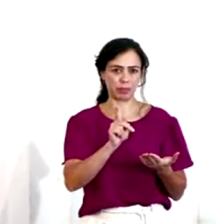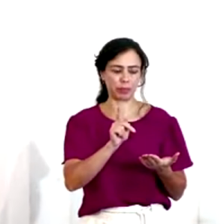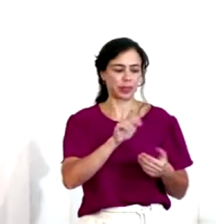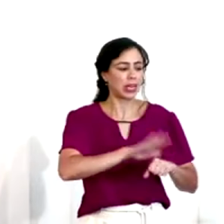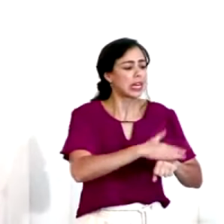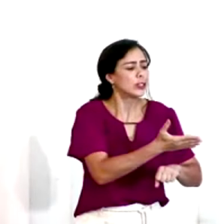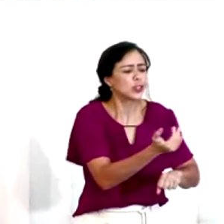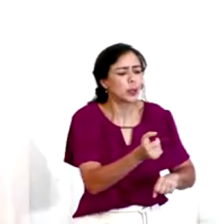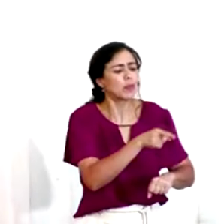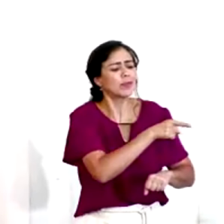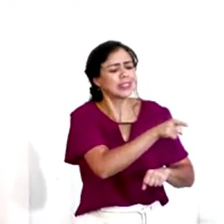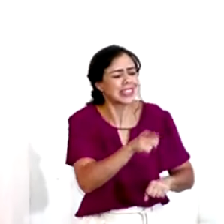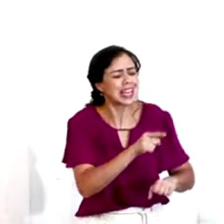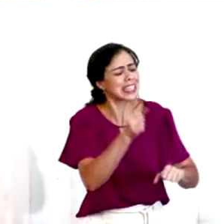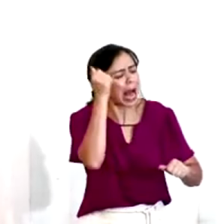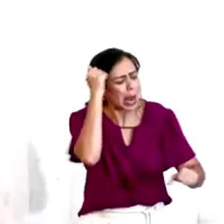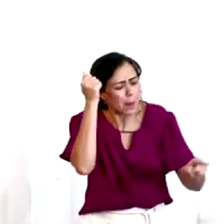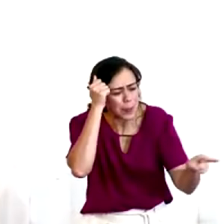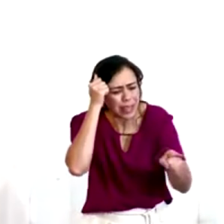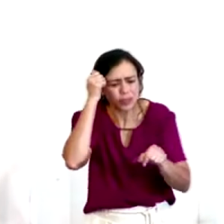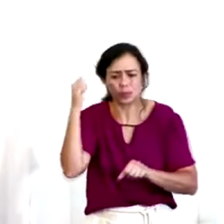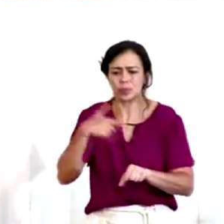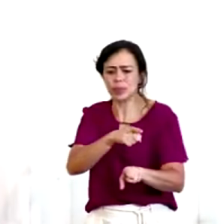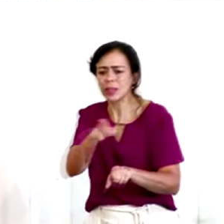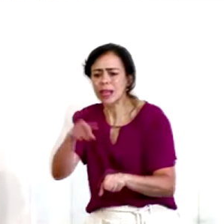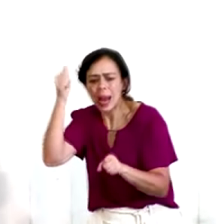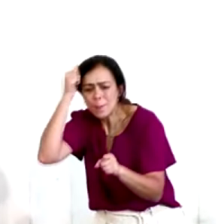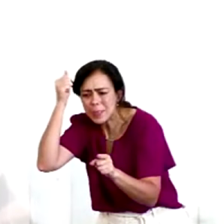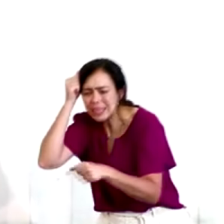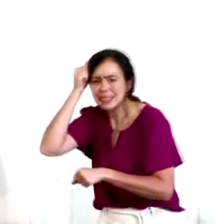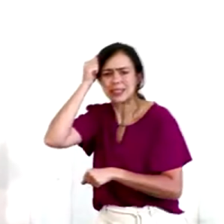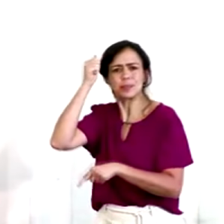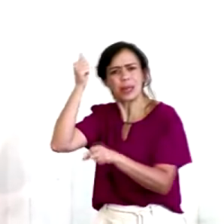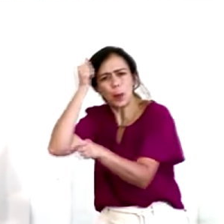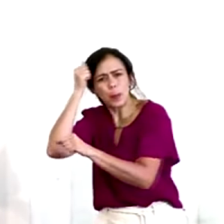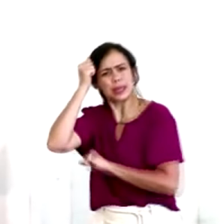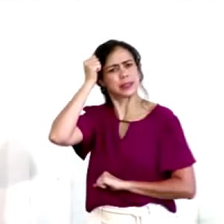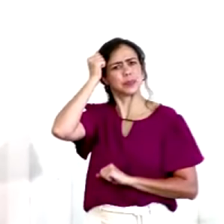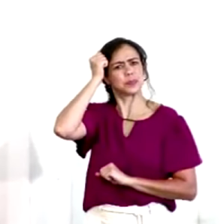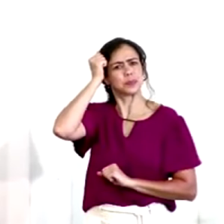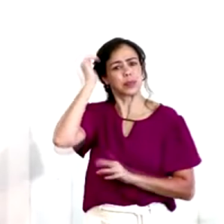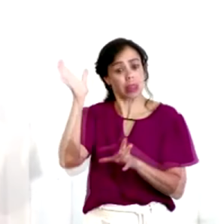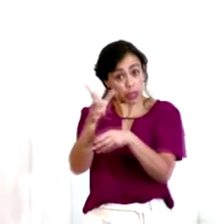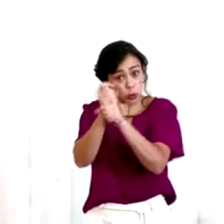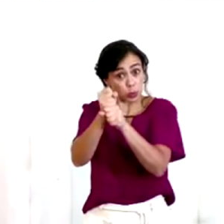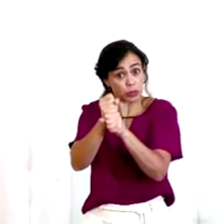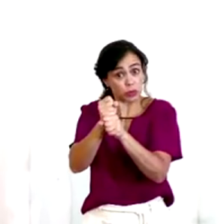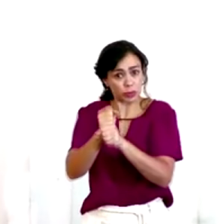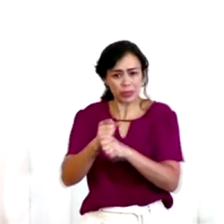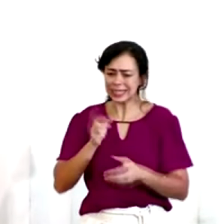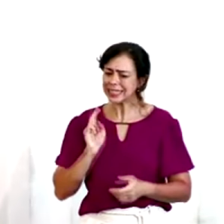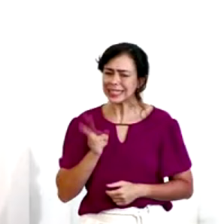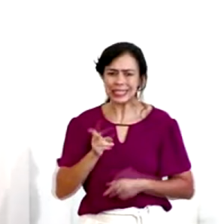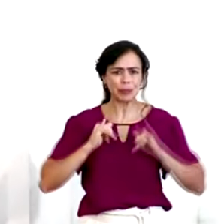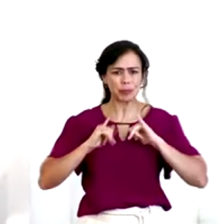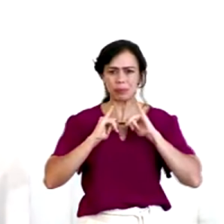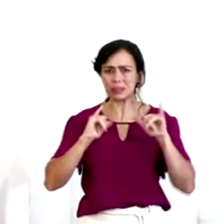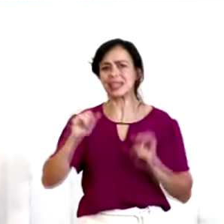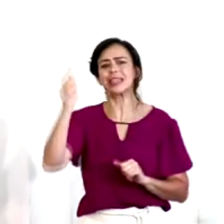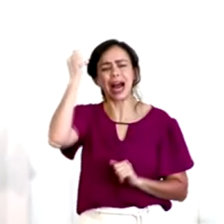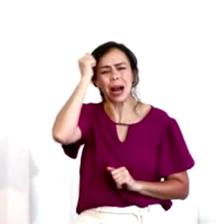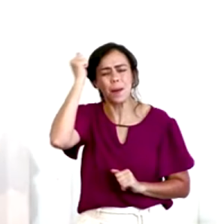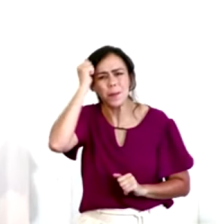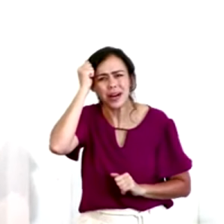mensagem dos profetas, na maioria das vezes, era uma: arrependam-se e voltem-se para